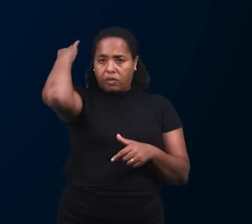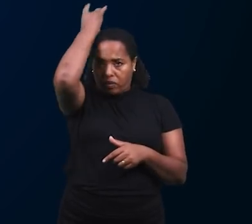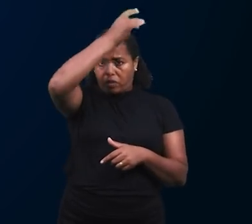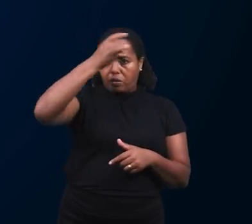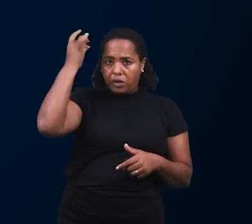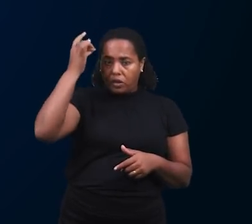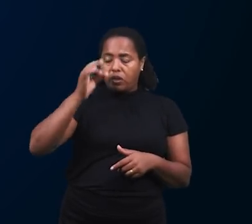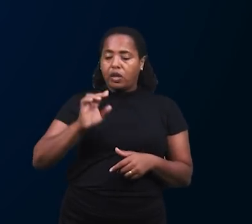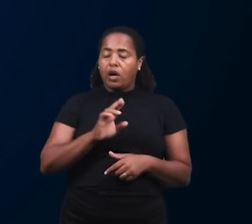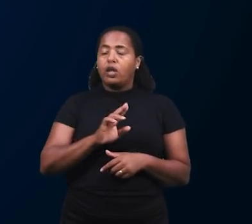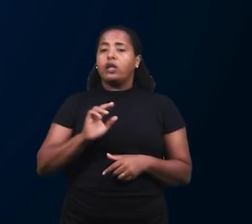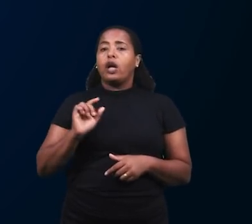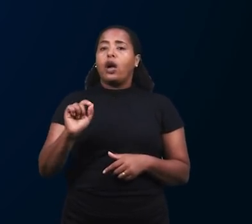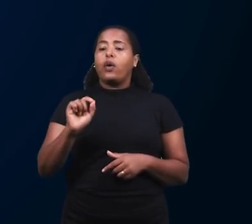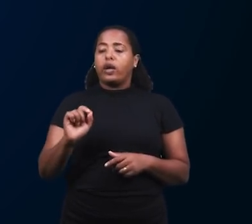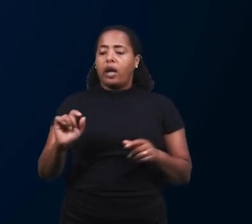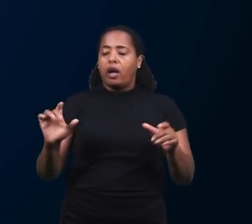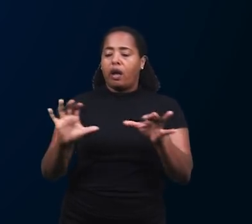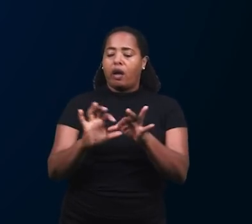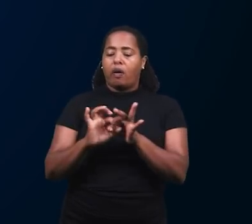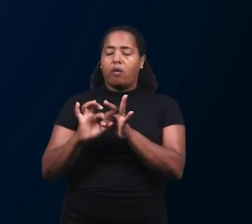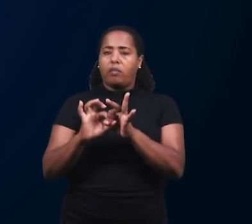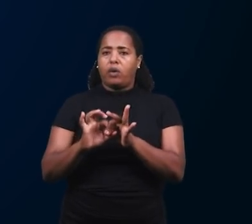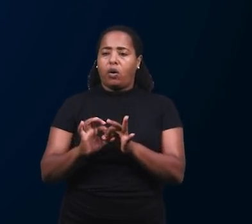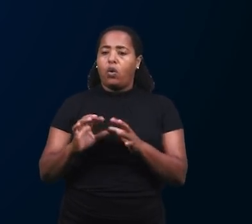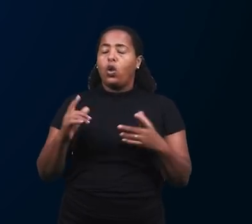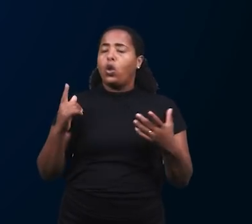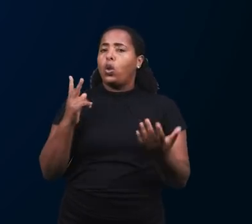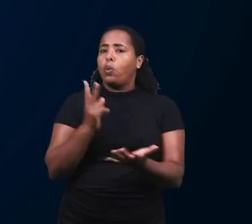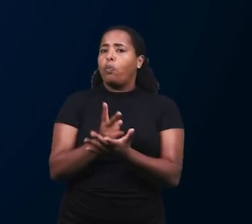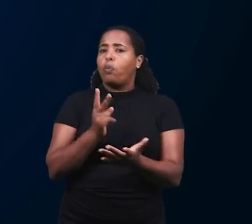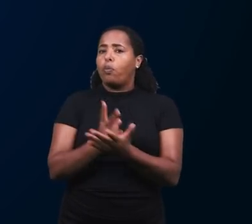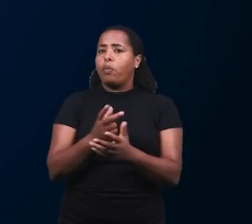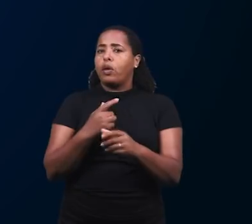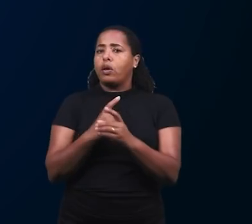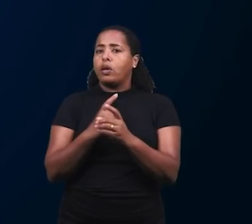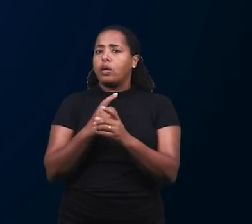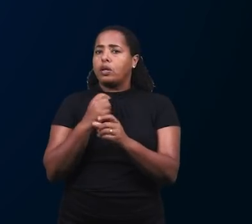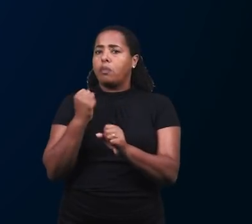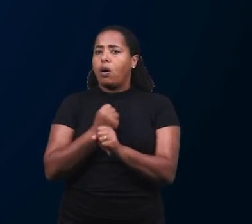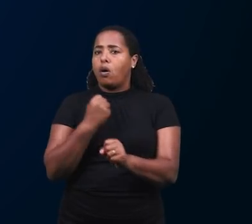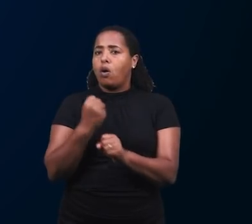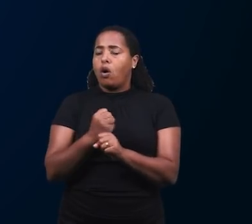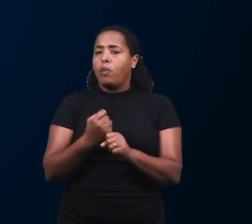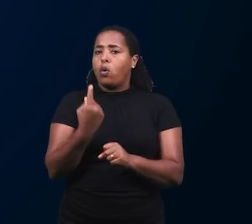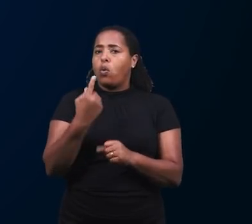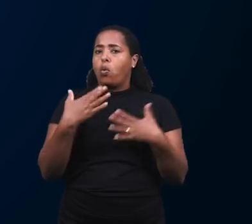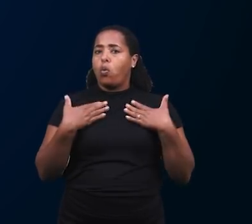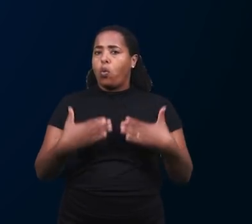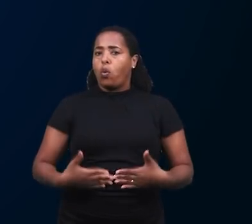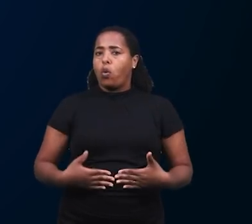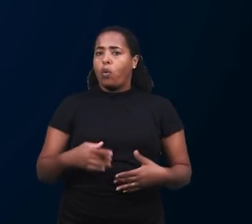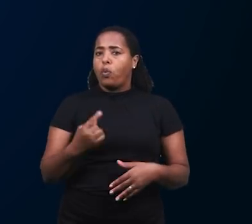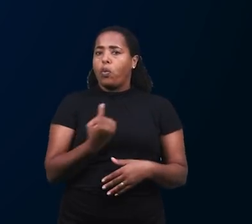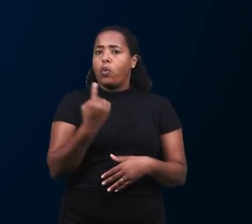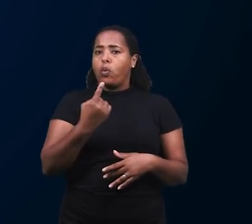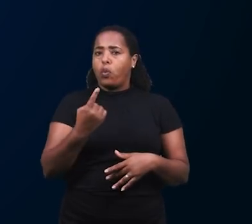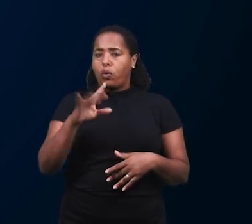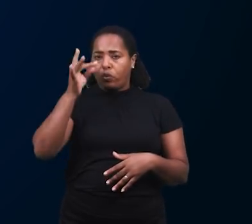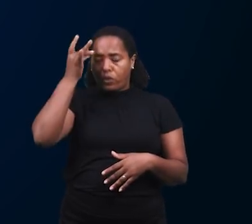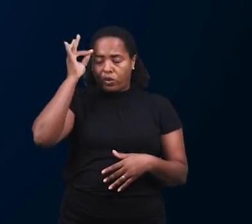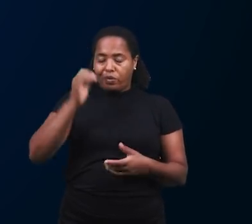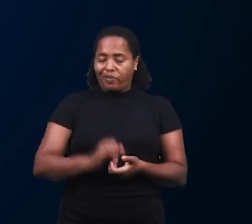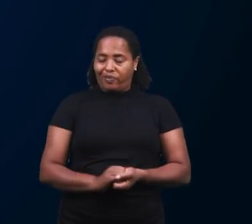do Espírito Santo, ela tem um nome, chama-se comunhão. Nós vivemos uma mesma obra, nós vivemos um